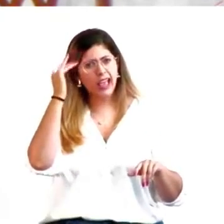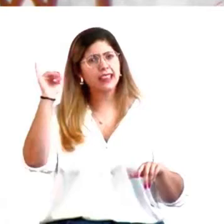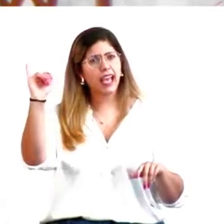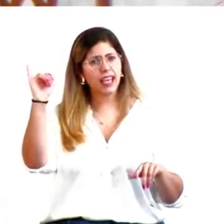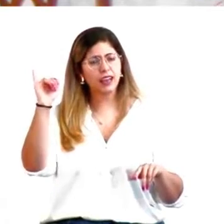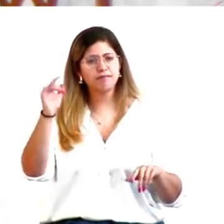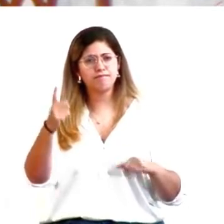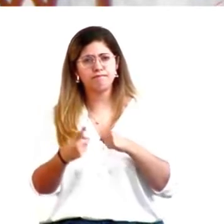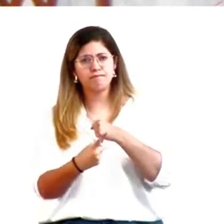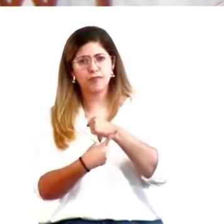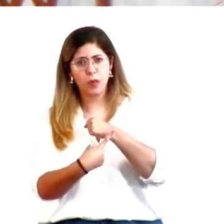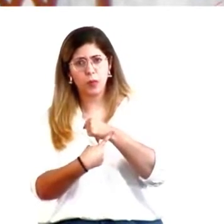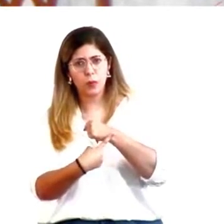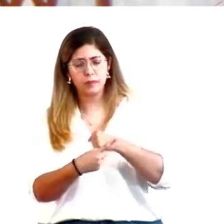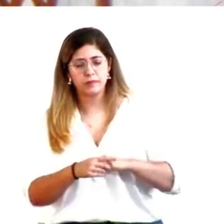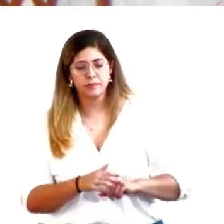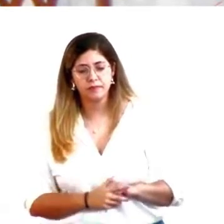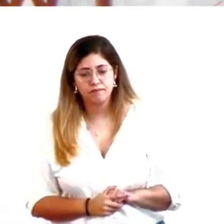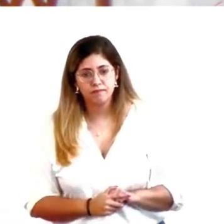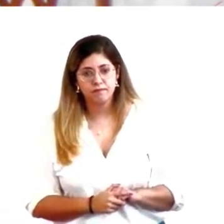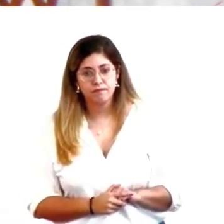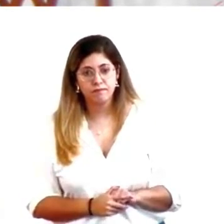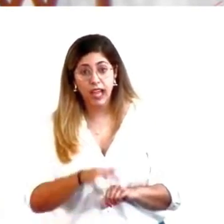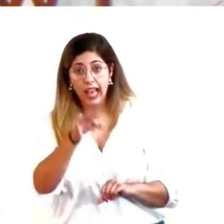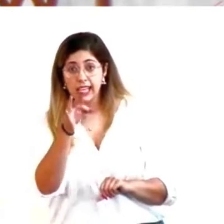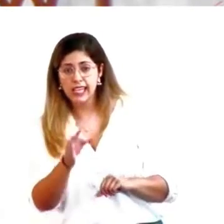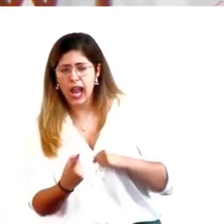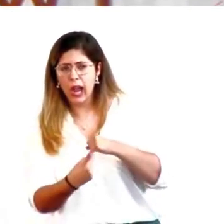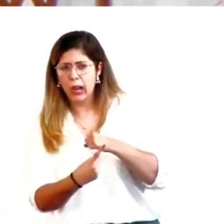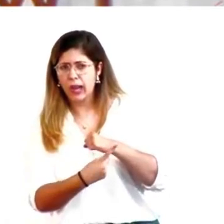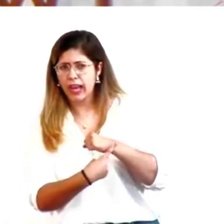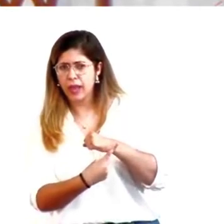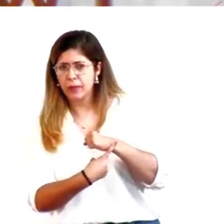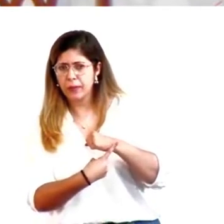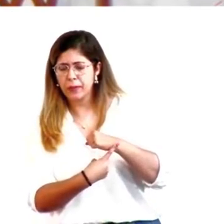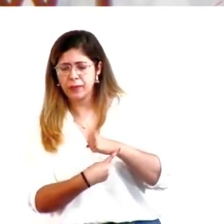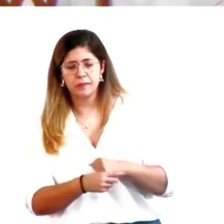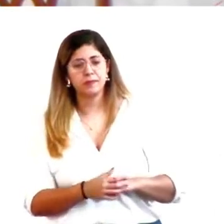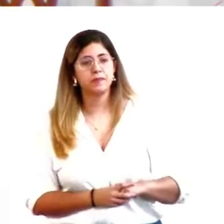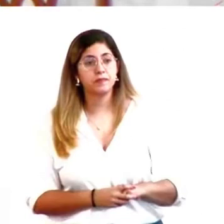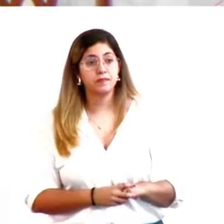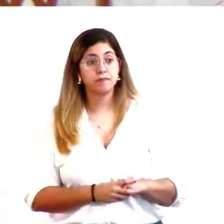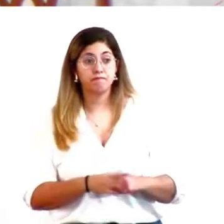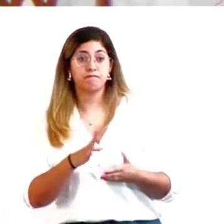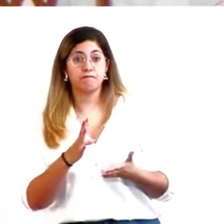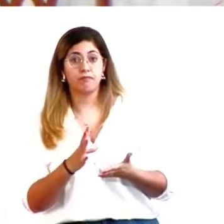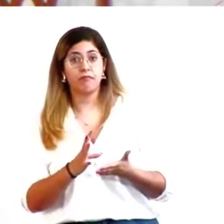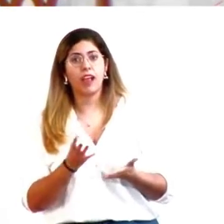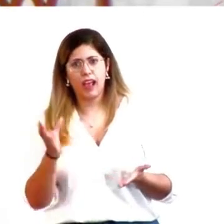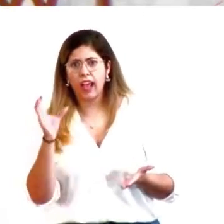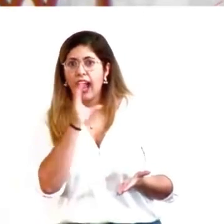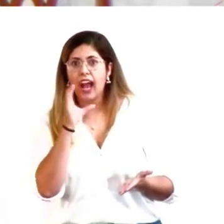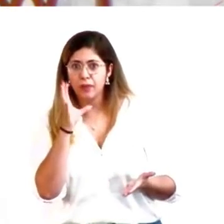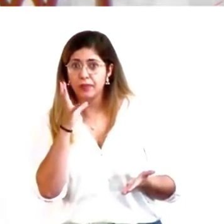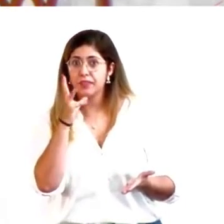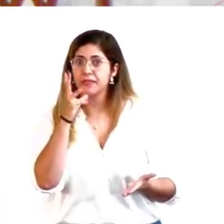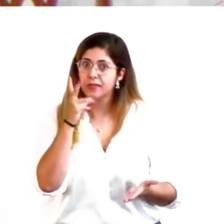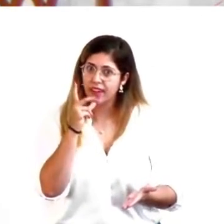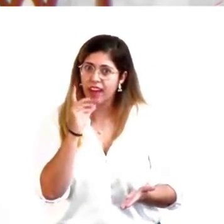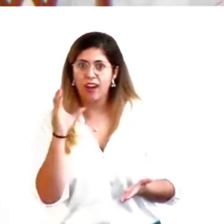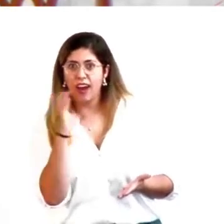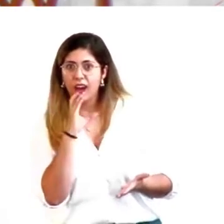aqui é Paulo dizer: vocês têm que, dentro do tempo que passa, que você não pode se arrepender porque